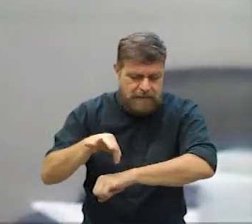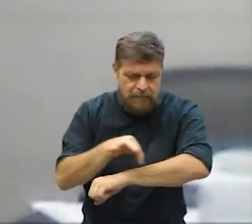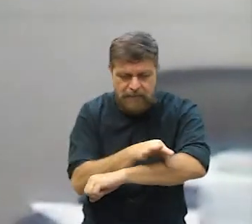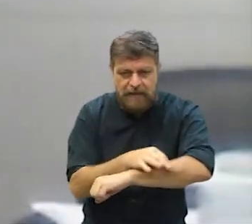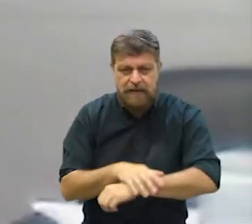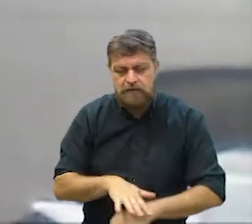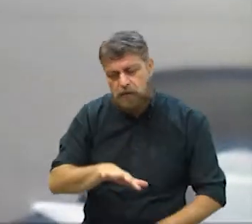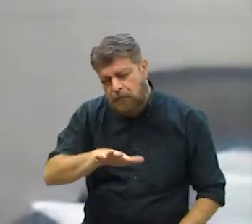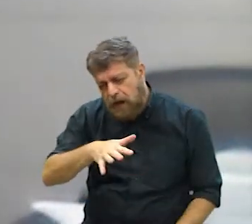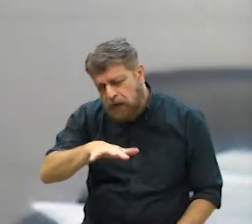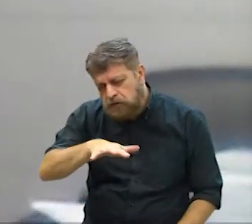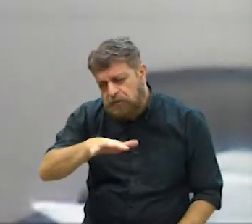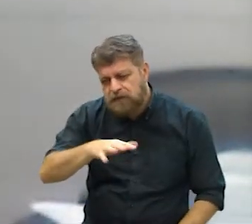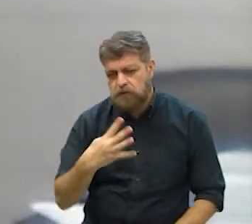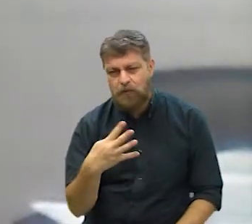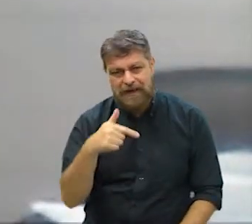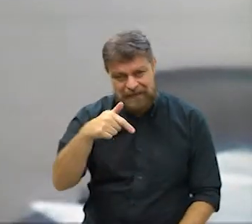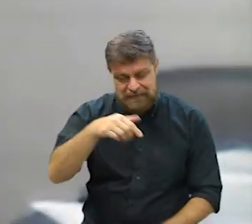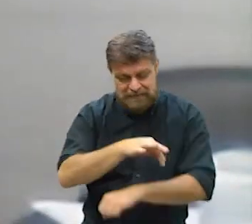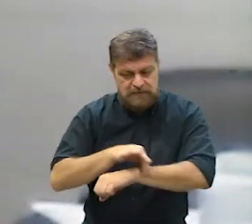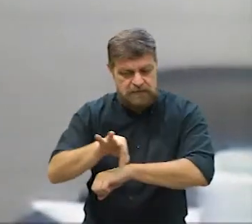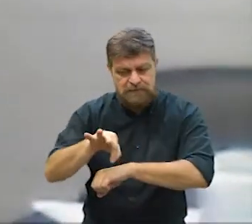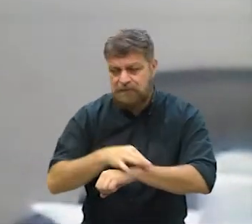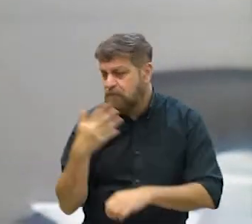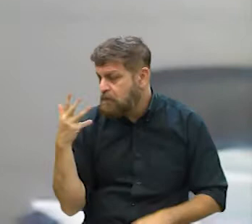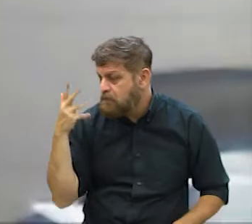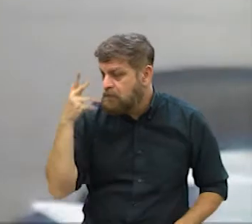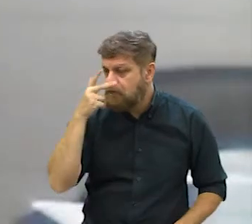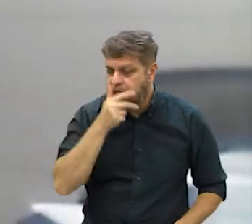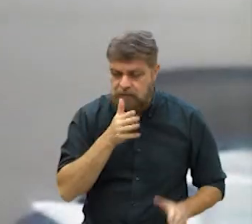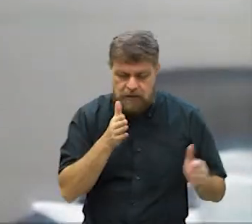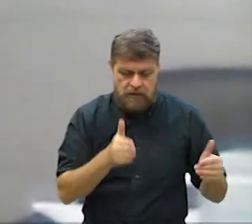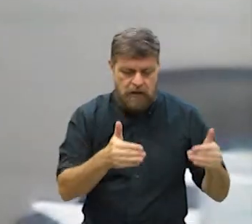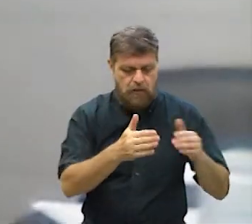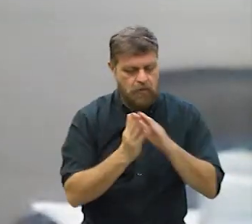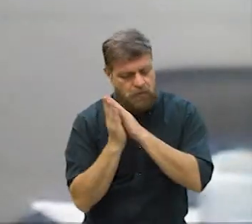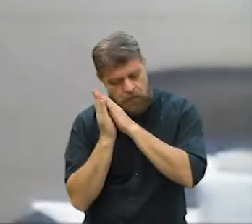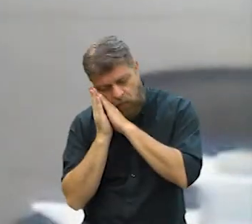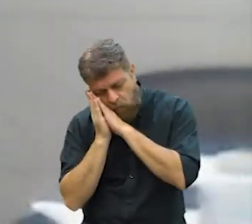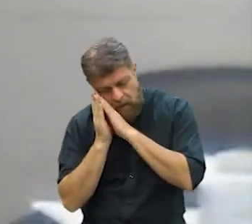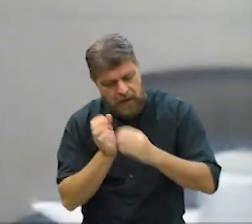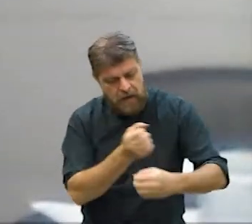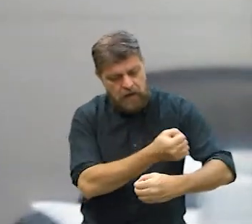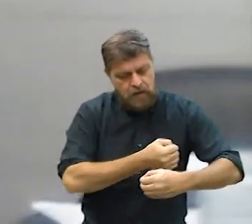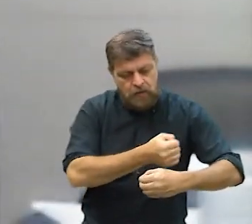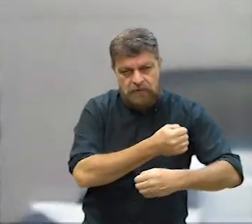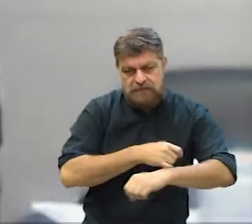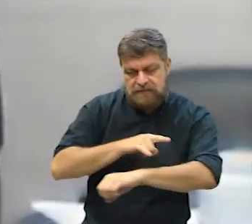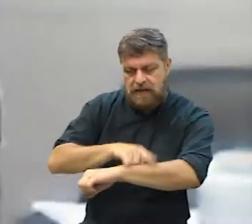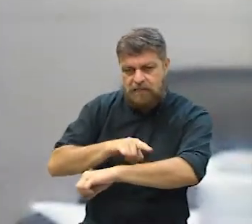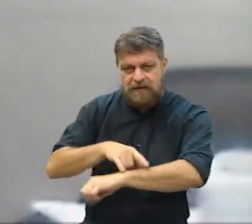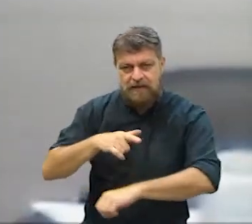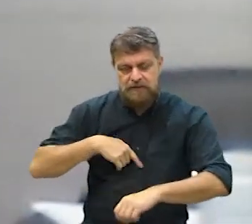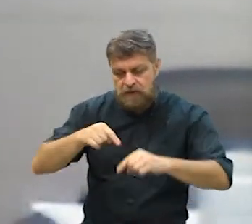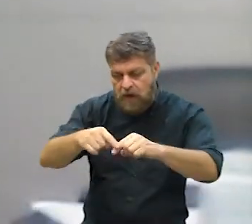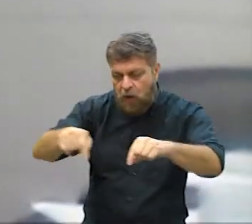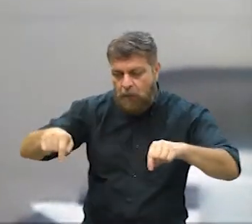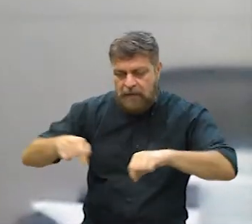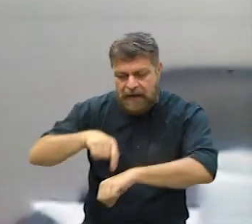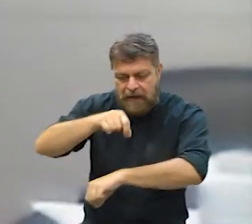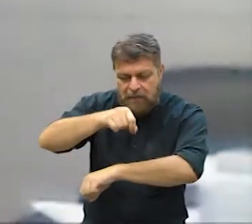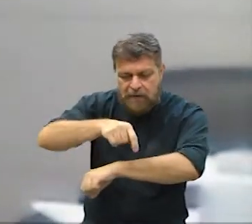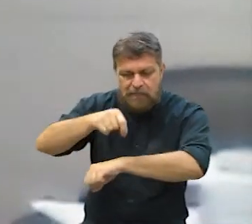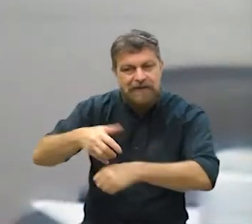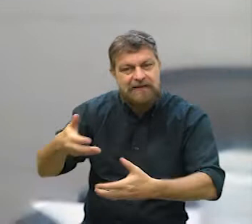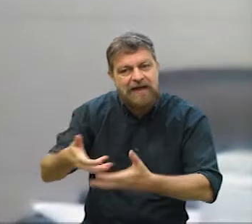metros, 47, mais ou menos, uma beleza, com quarto, cozinha, banheiro, ainda sobrava uma área lá para fazer